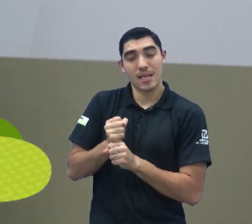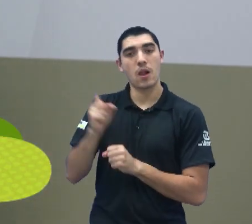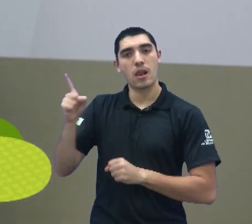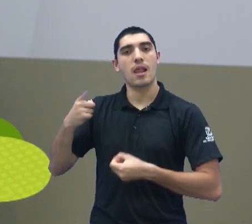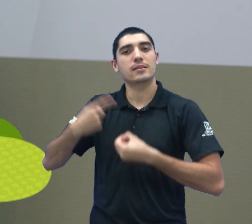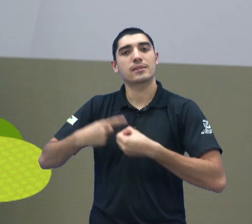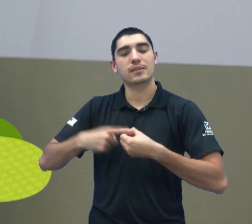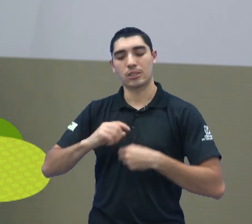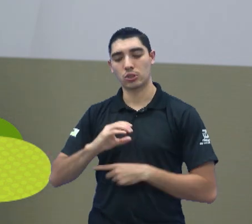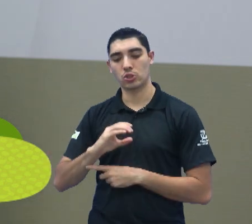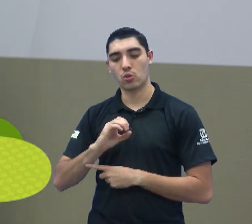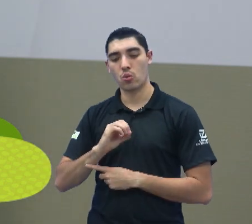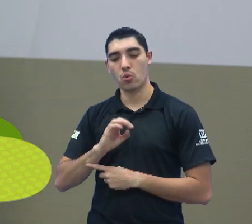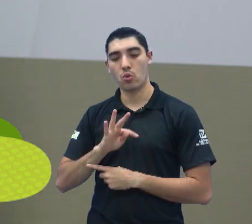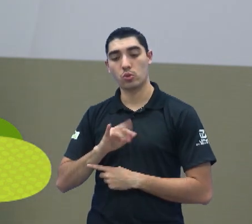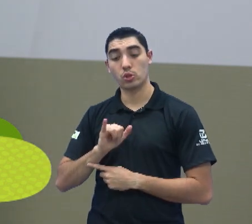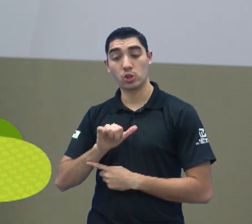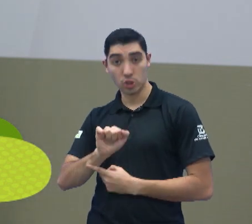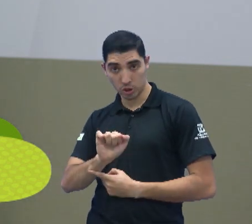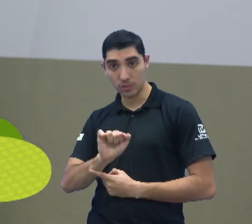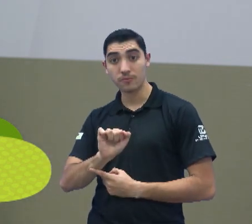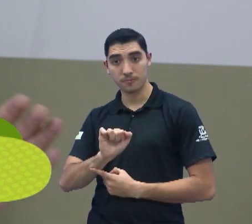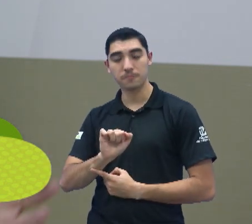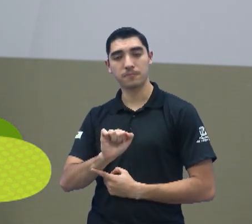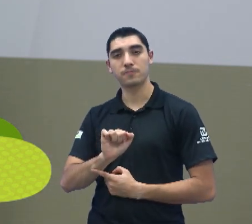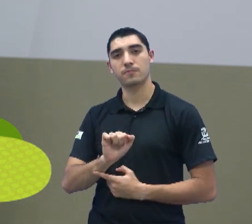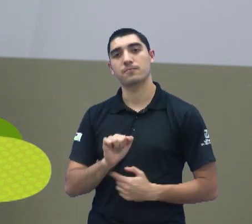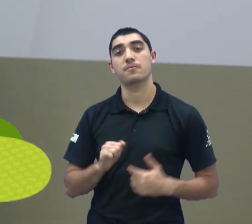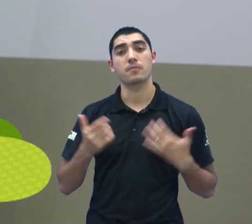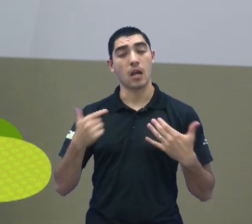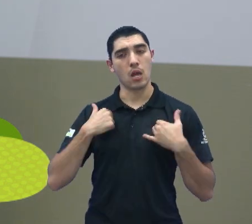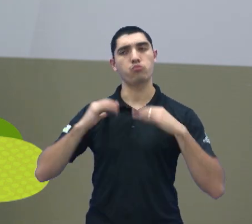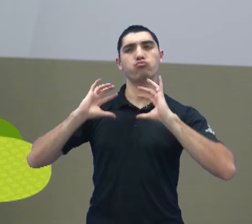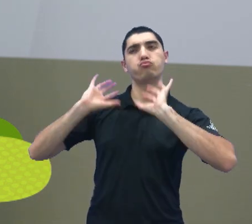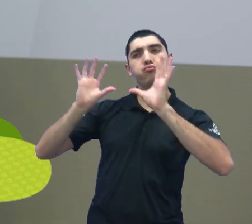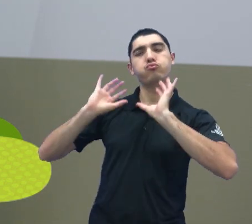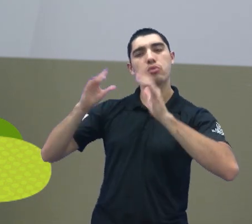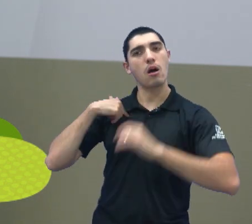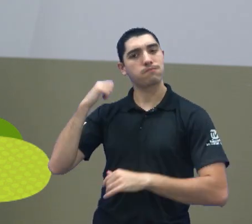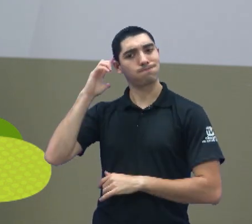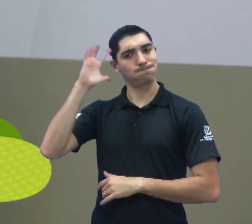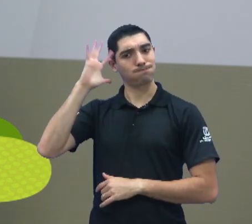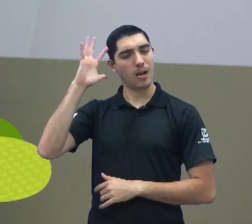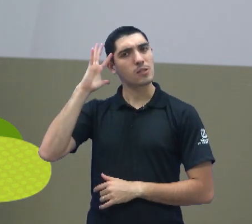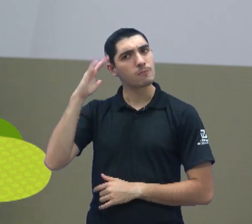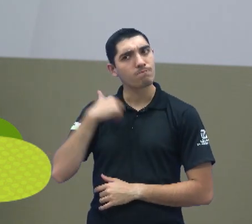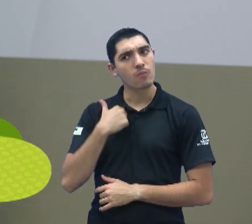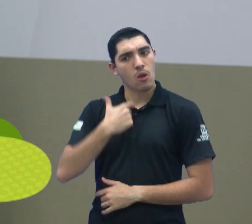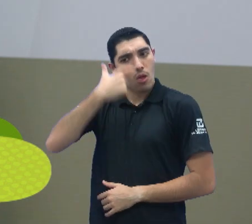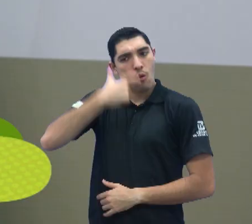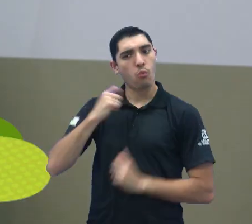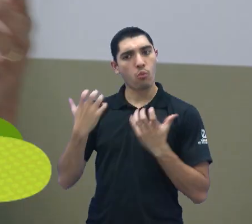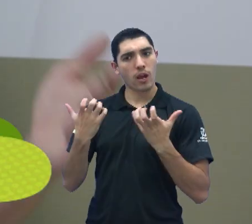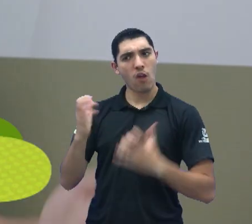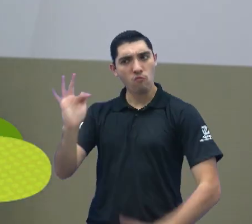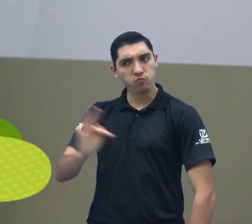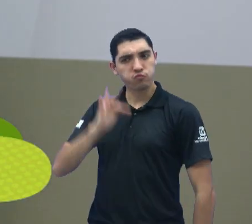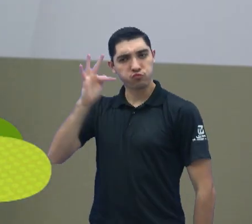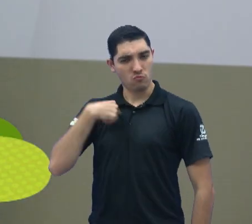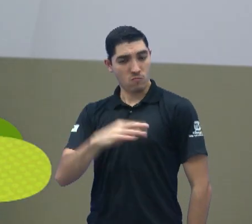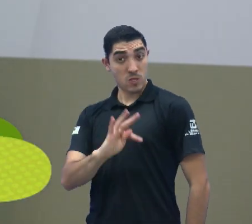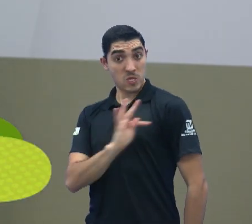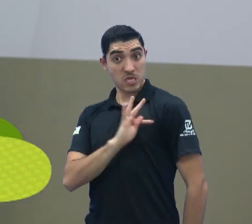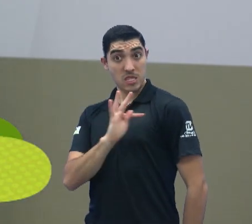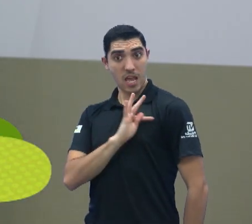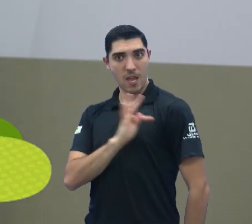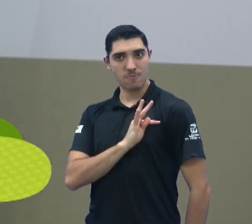de Cotia. E quando eu estava jogando, eu já tinha na minha cabeça que eu queria ser técnico de vôlei. Óbvio que eu sabia todos os passos que